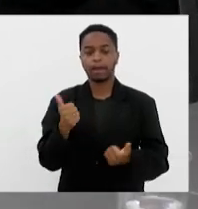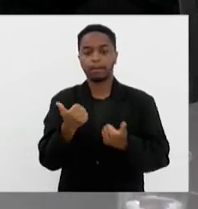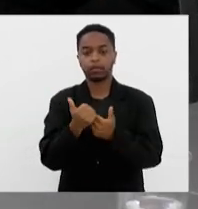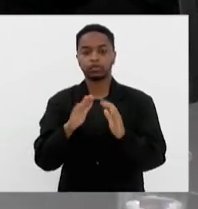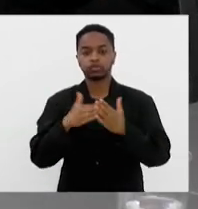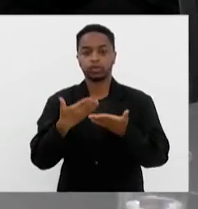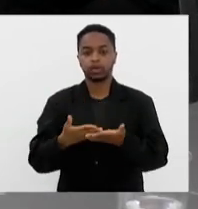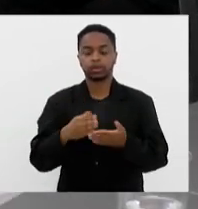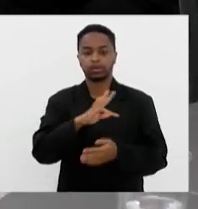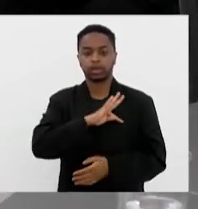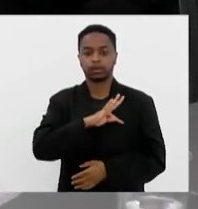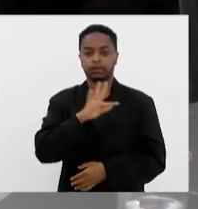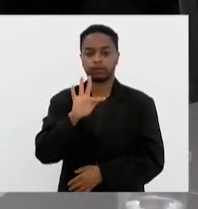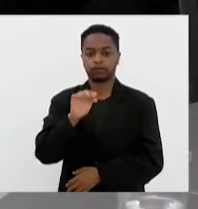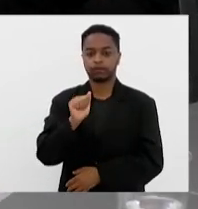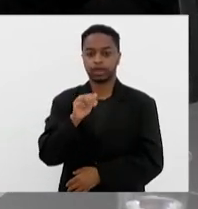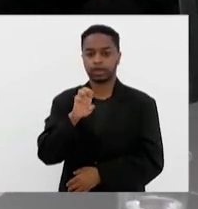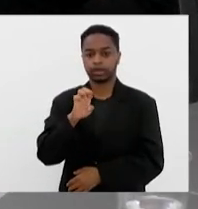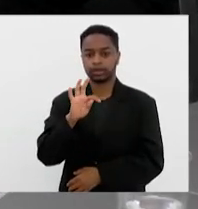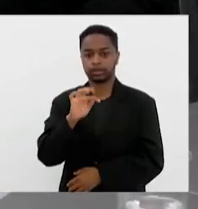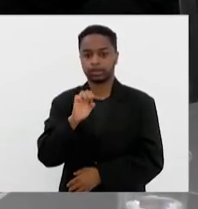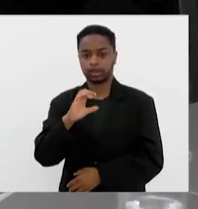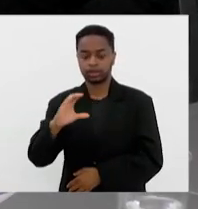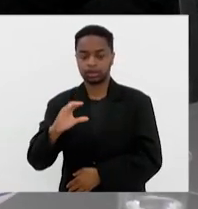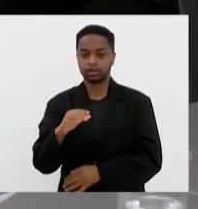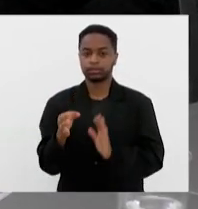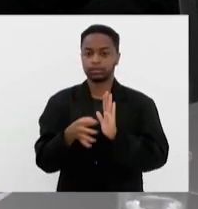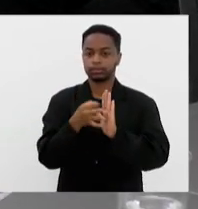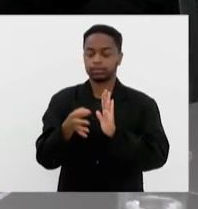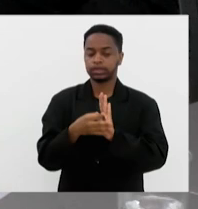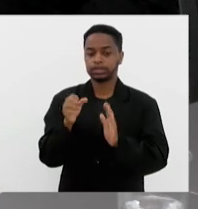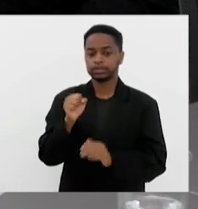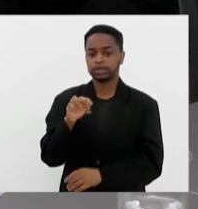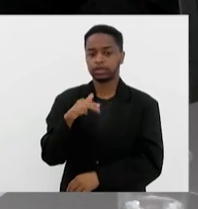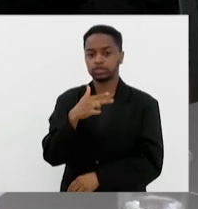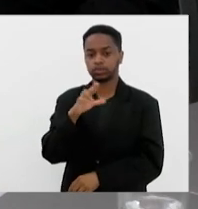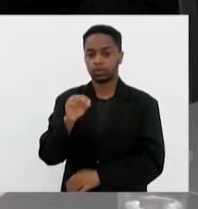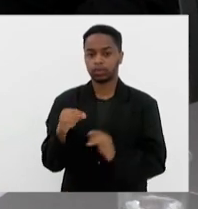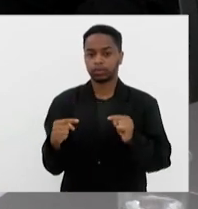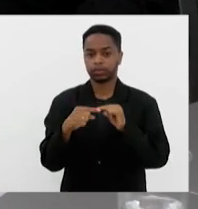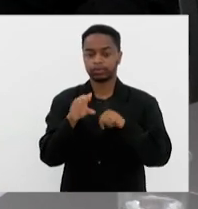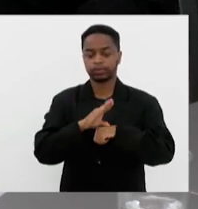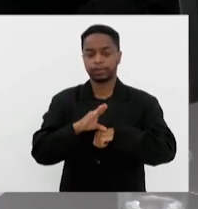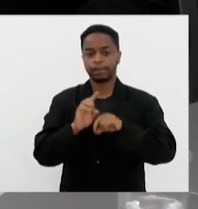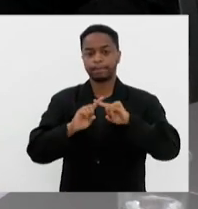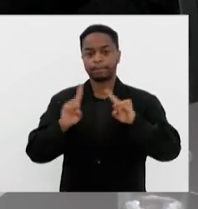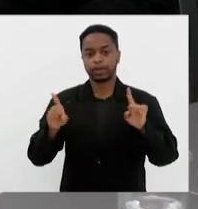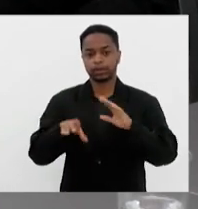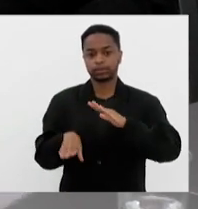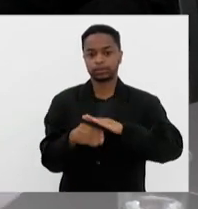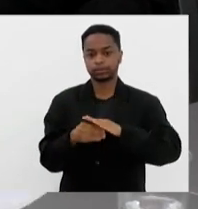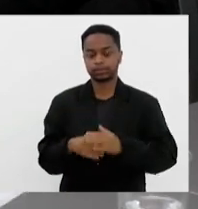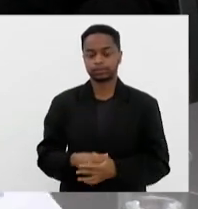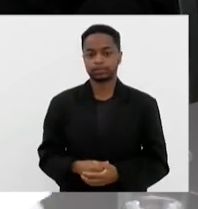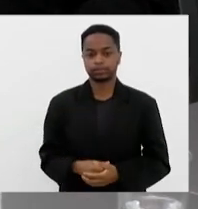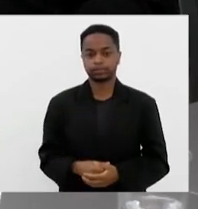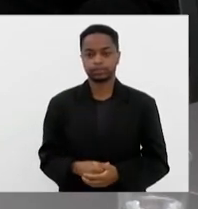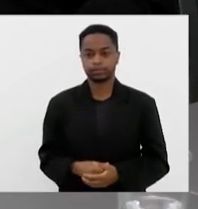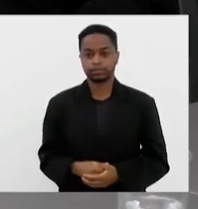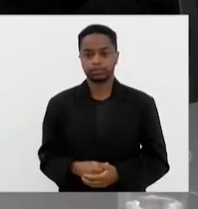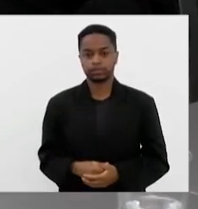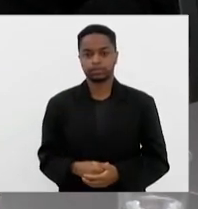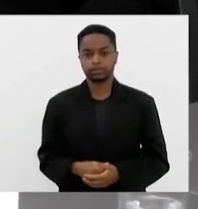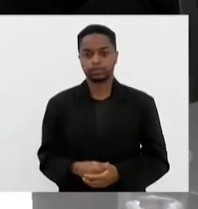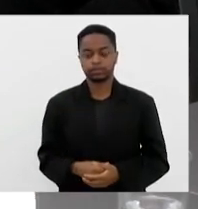Técnica FAETEC. O parecer do deputado doutor Serginho foi pela constitucionalidade com emenda.